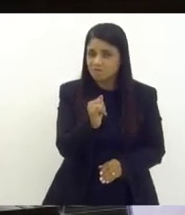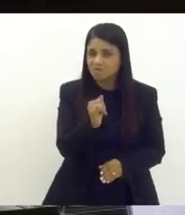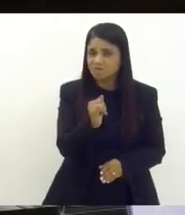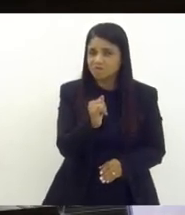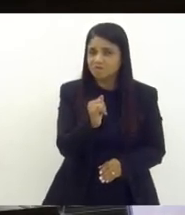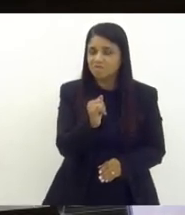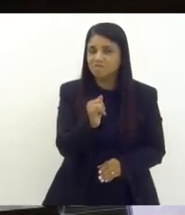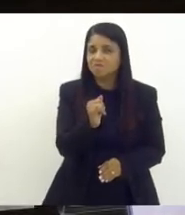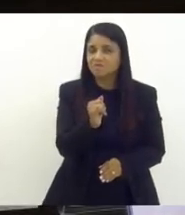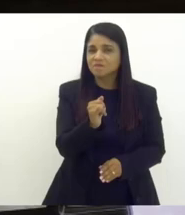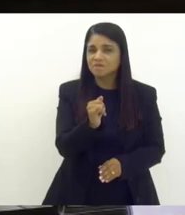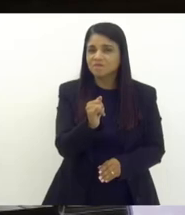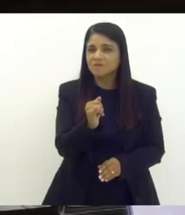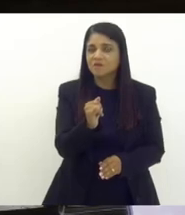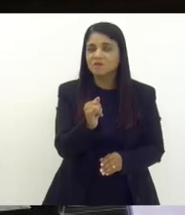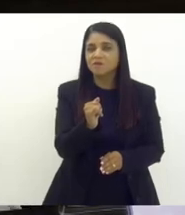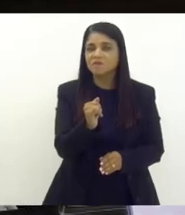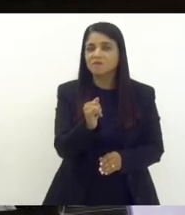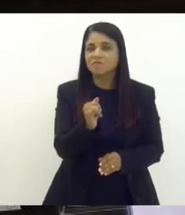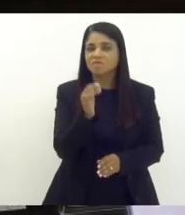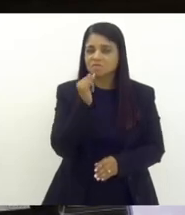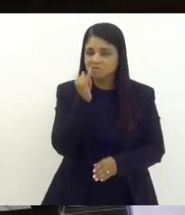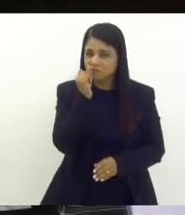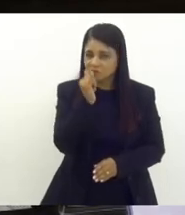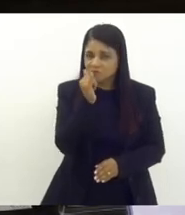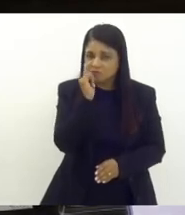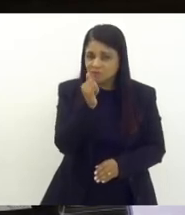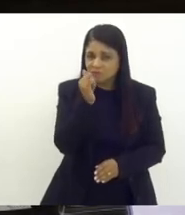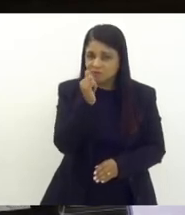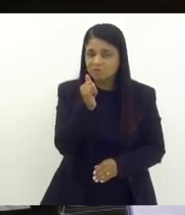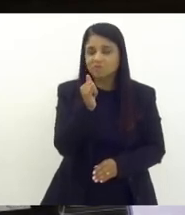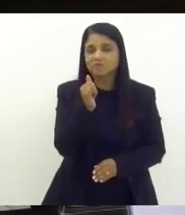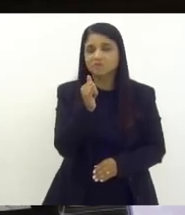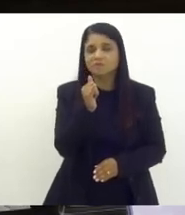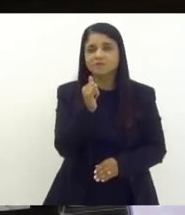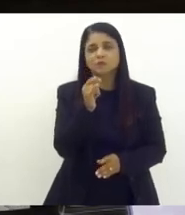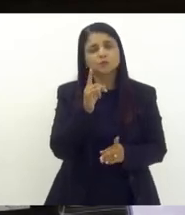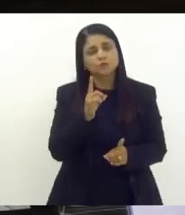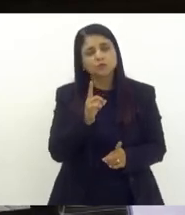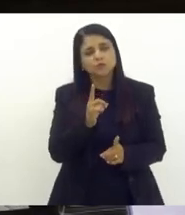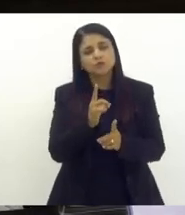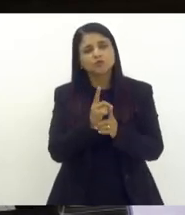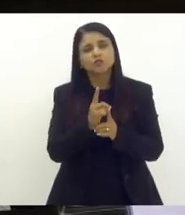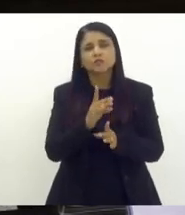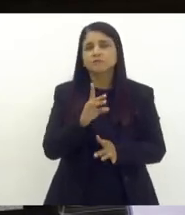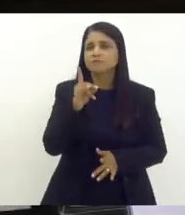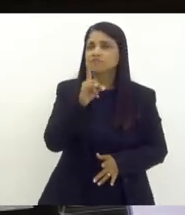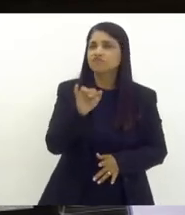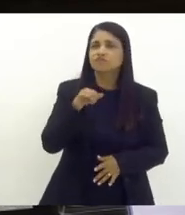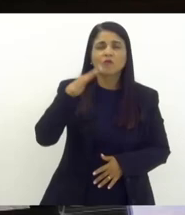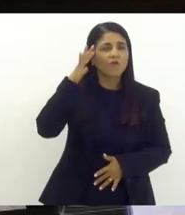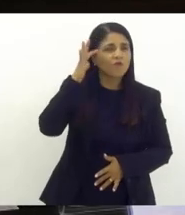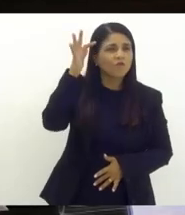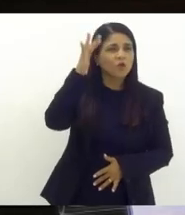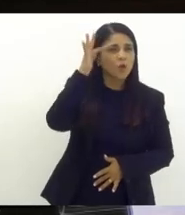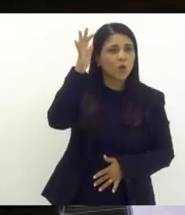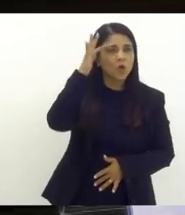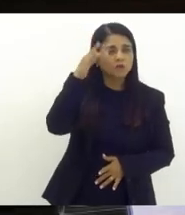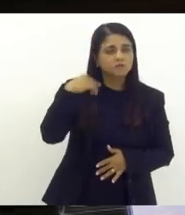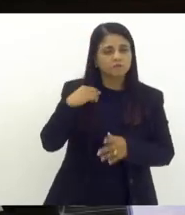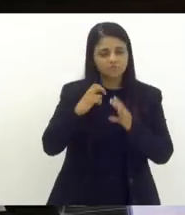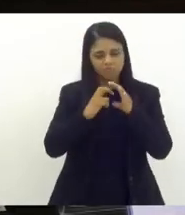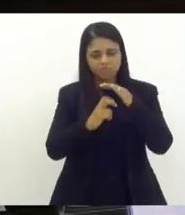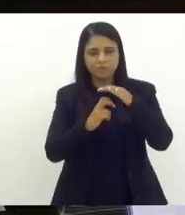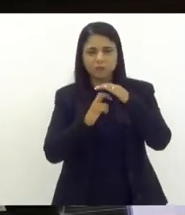trazendo aqui uma passagem que diz o seguinte vez um filósofo caminhando emem direção ao metrô de